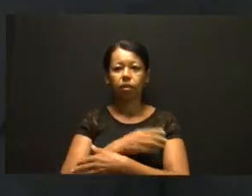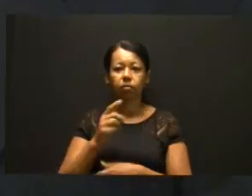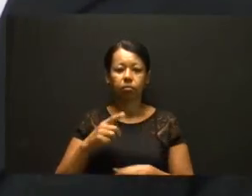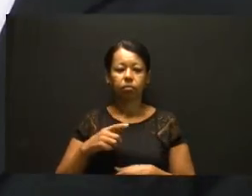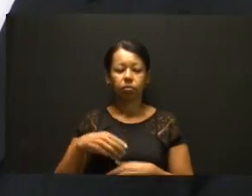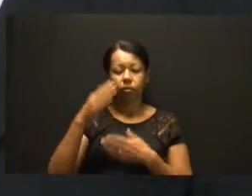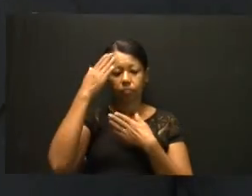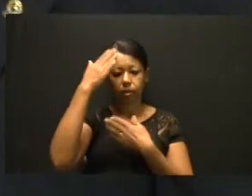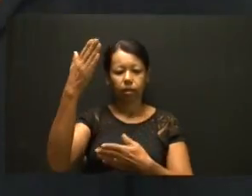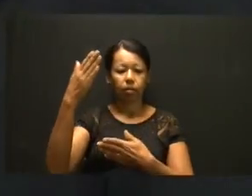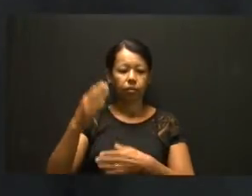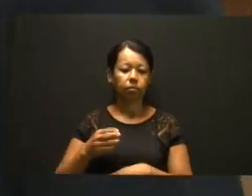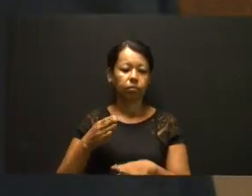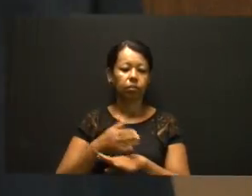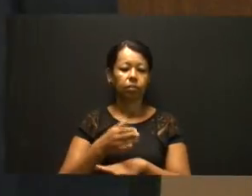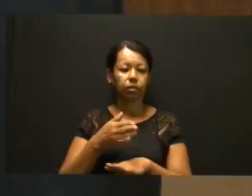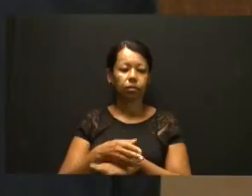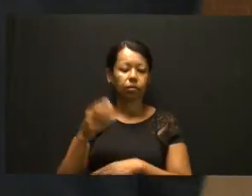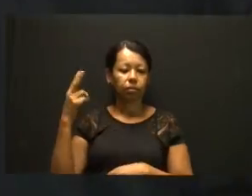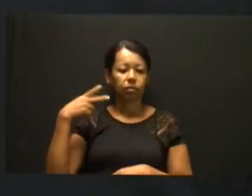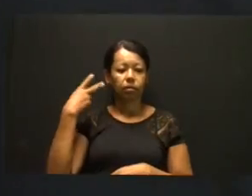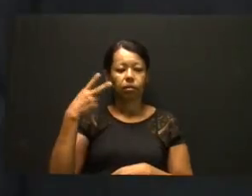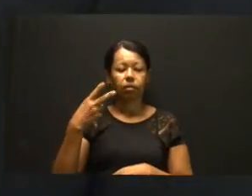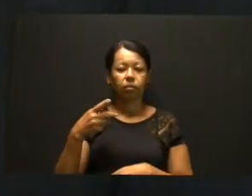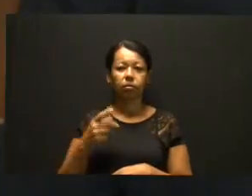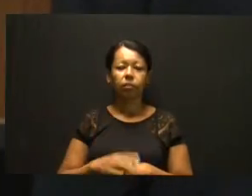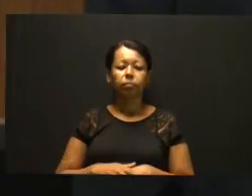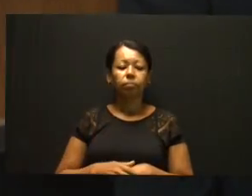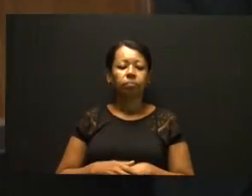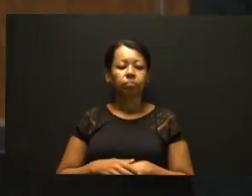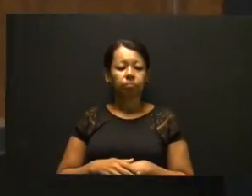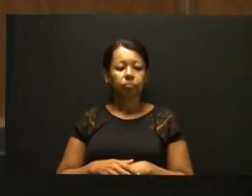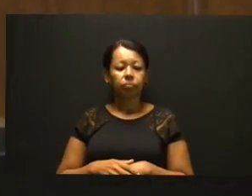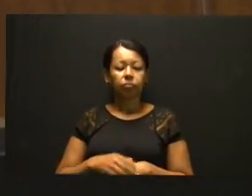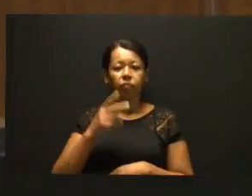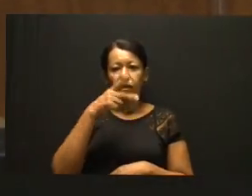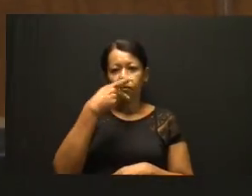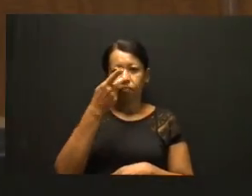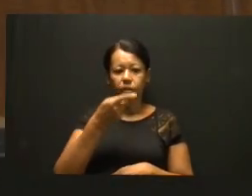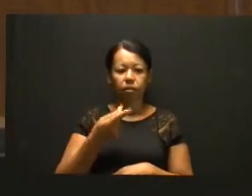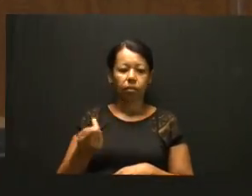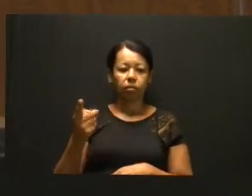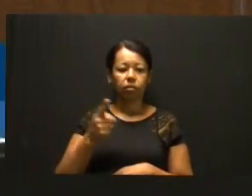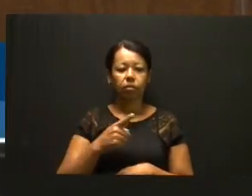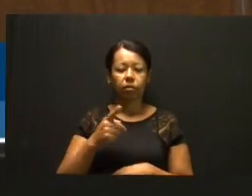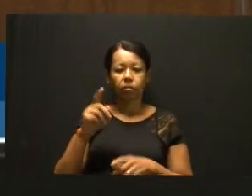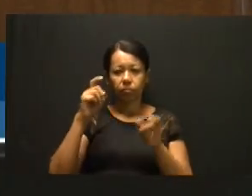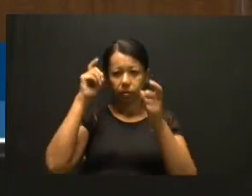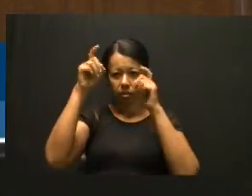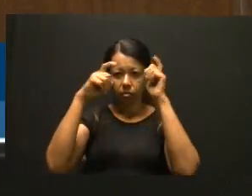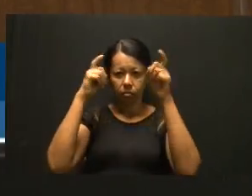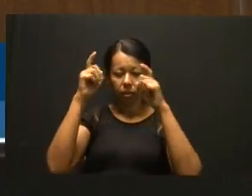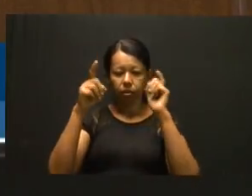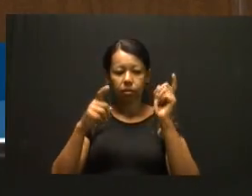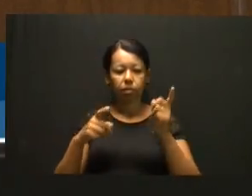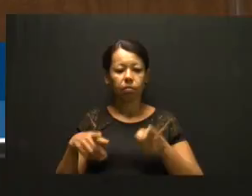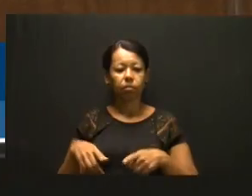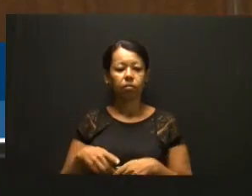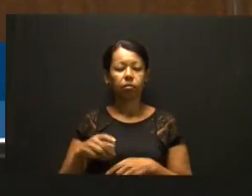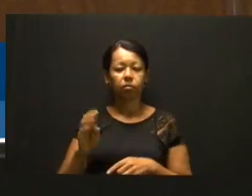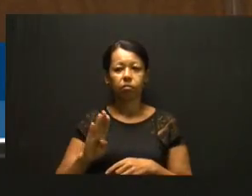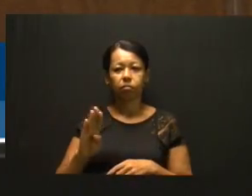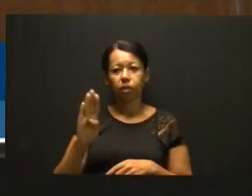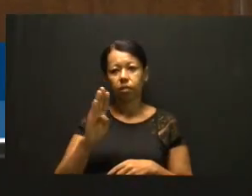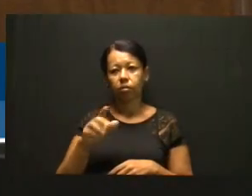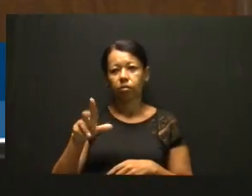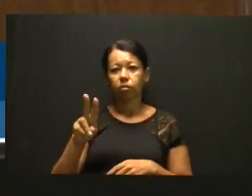obrigado. Muito bem, tem a participação do vereador Agnaldo Alves de Araújo, falando a respeito desta preocupação, inclusive, né, do bairro do